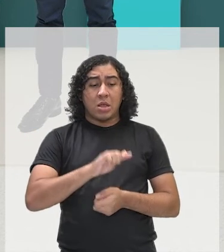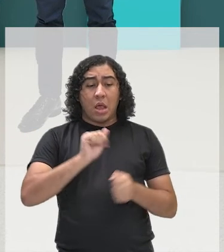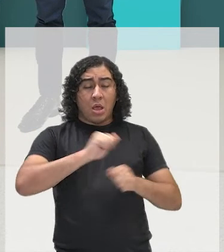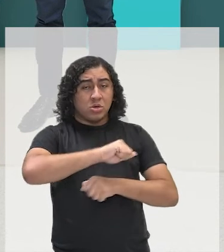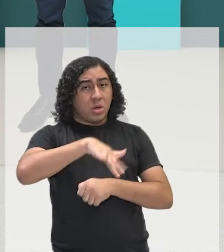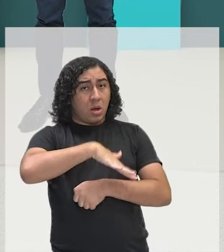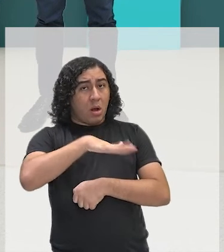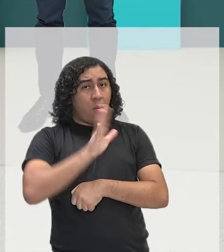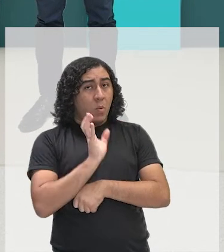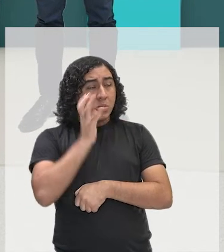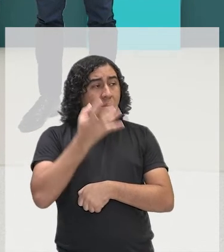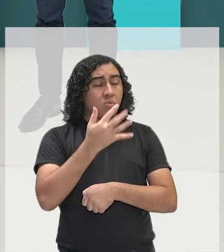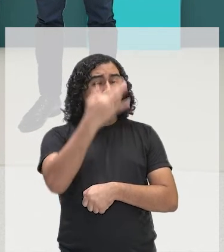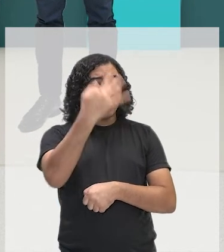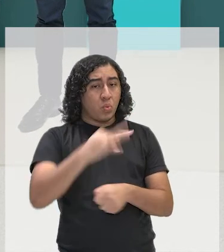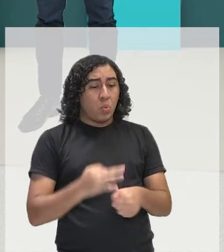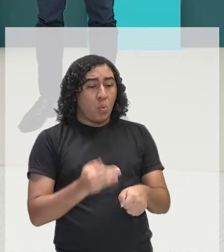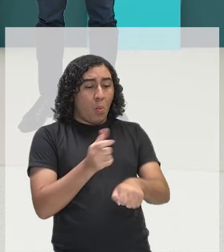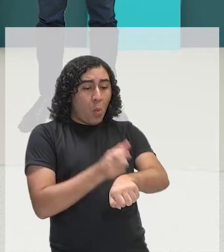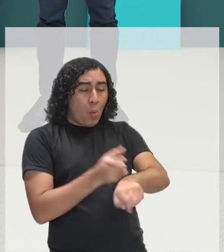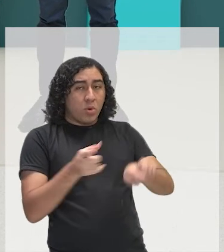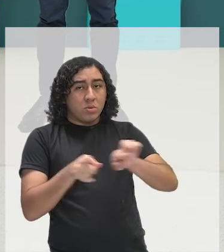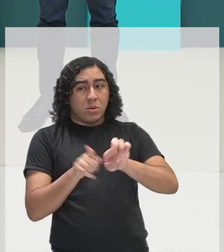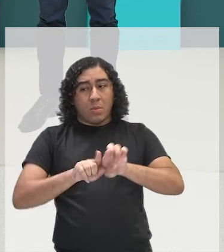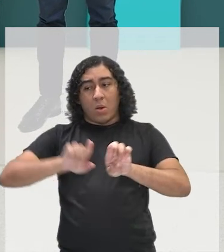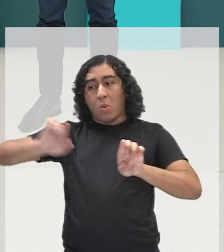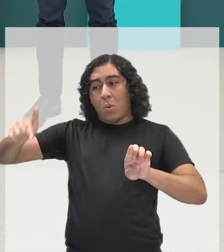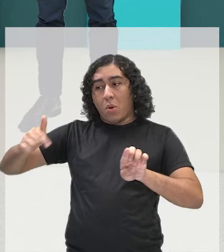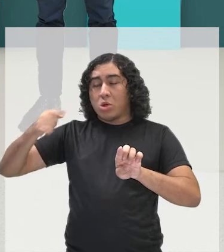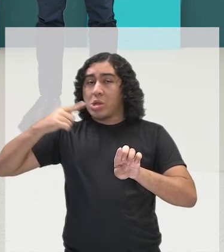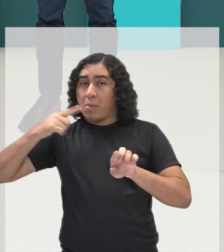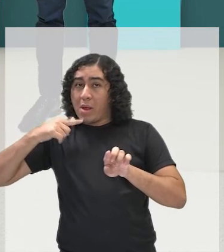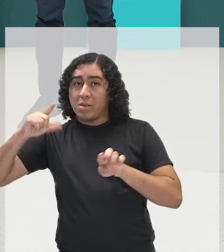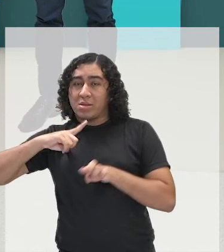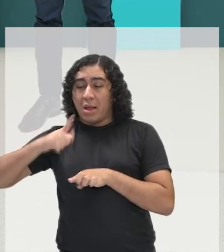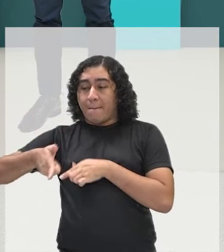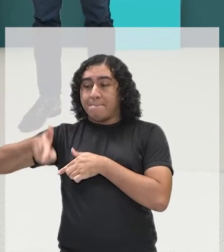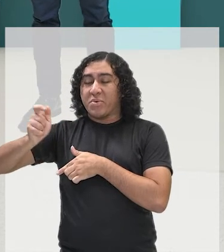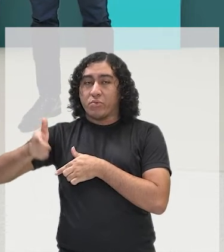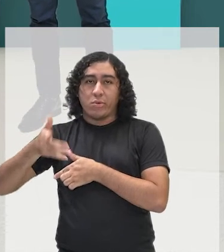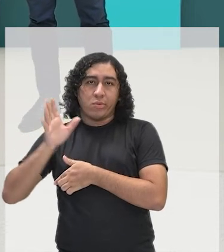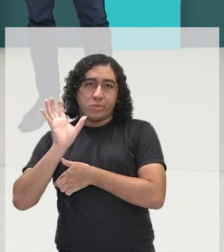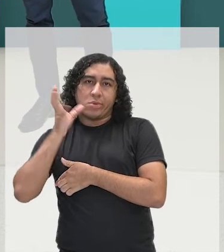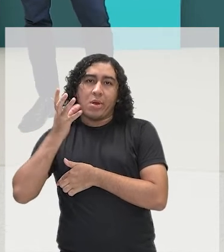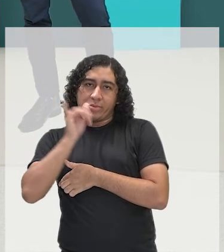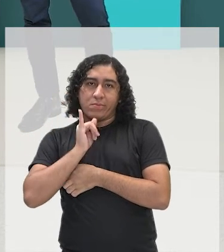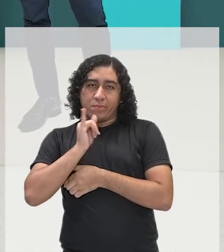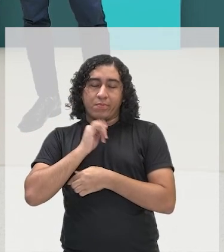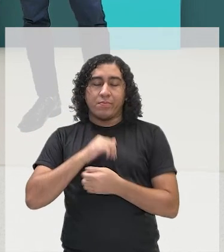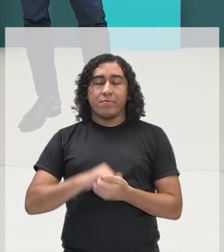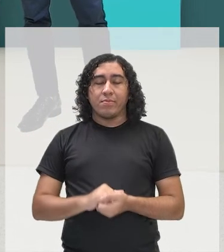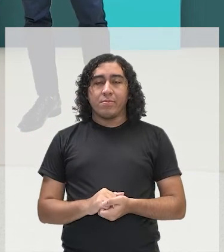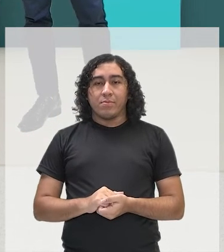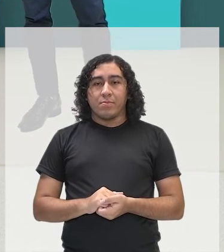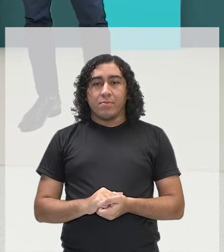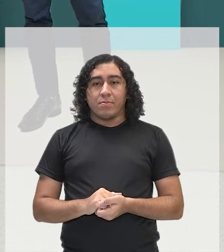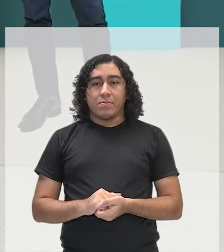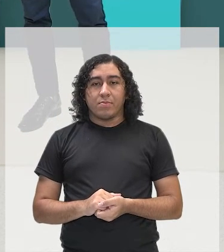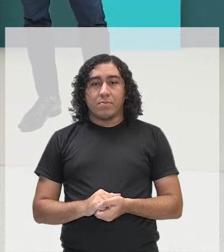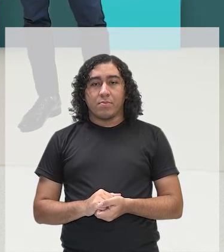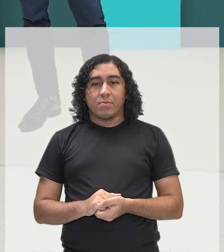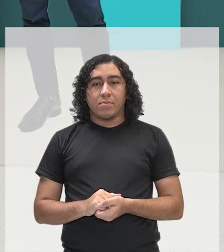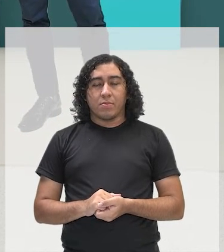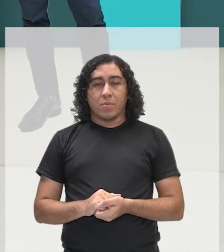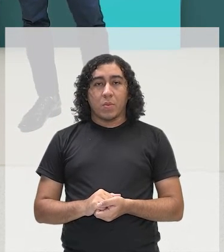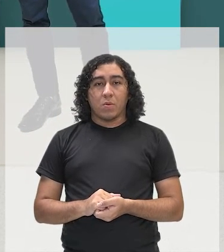ferimento acidental, geral indefinido, e wound, nós utilizamos, então, para falar de um ferimento que é causado por uma arma,